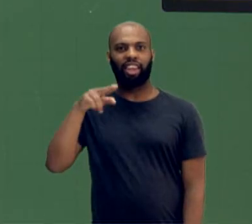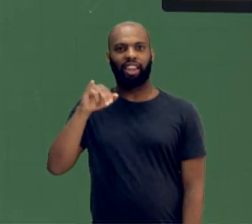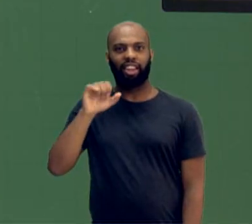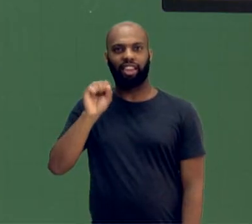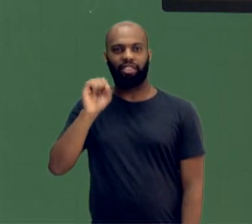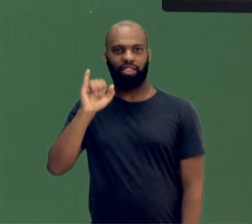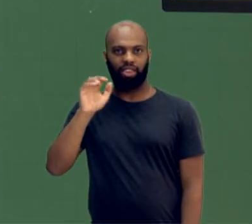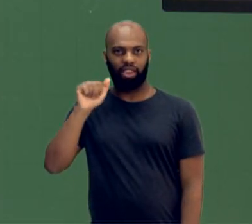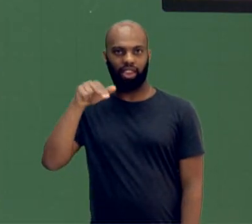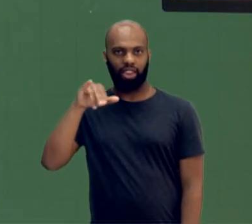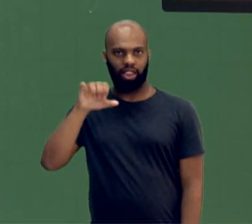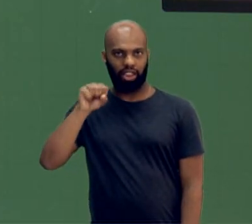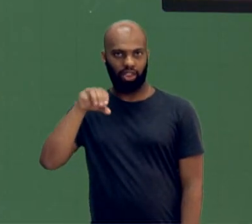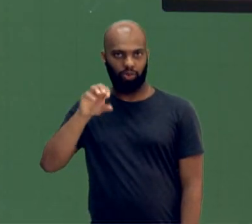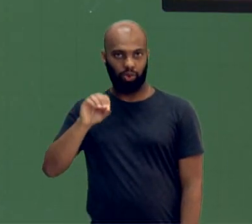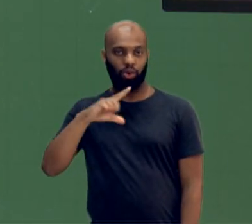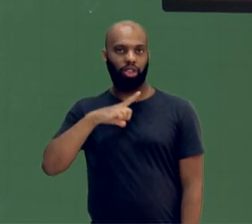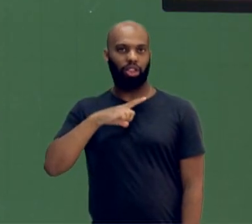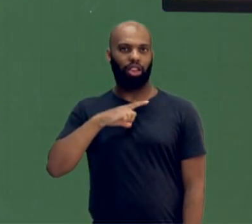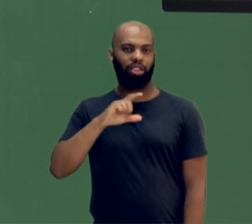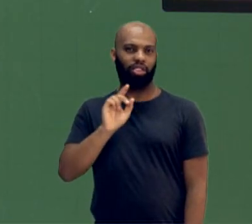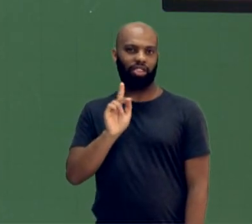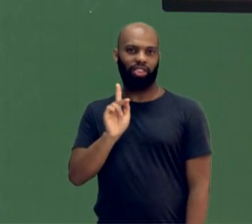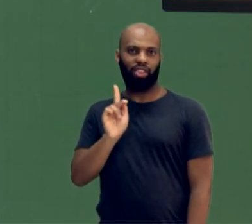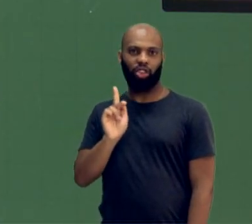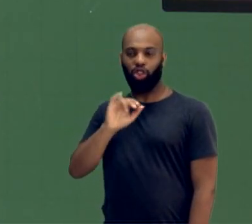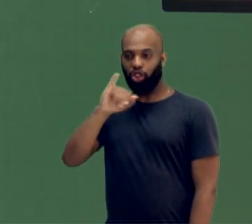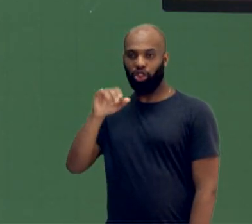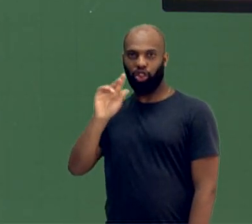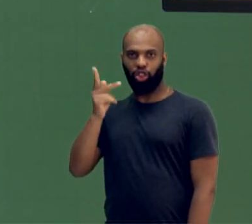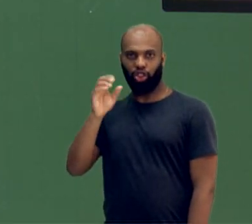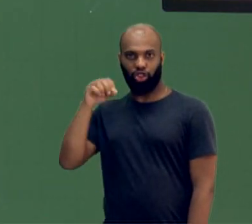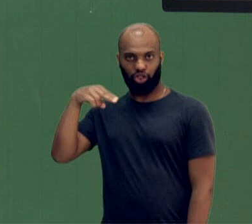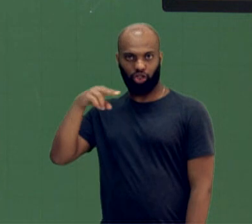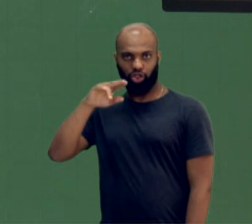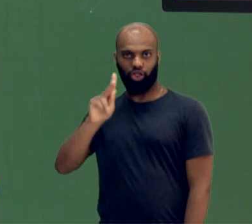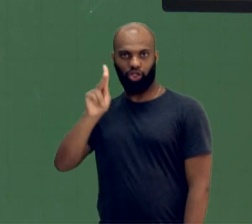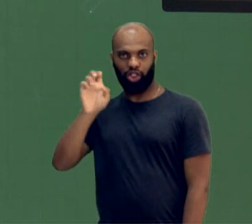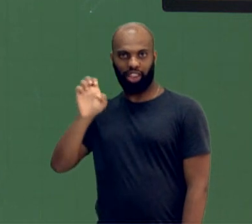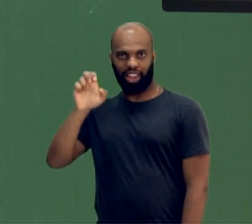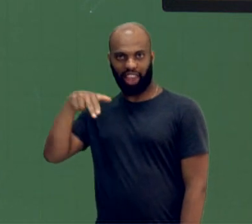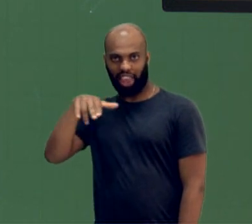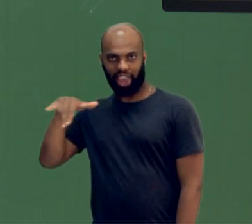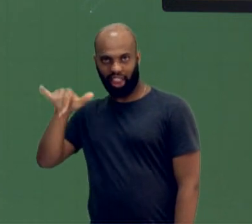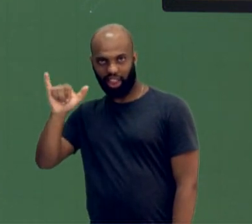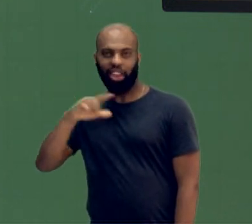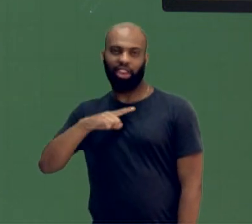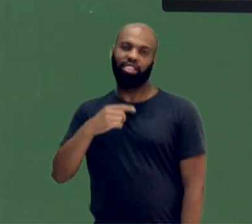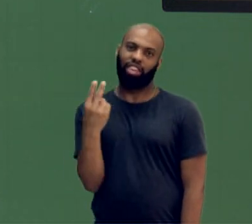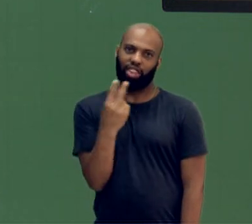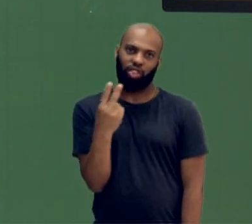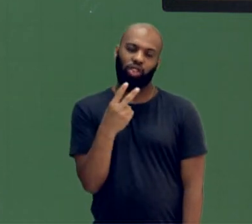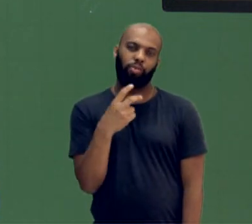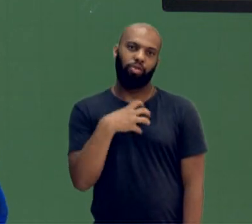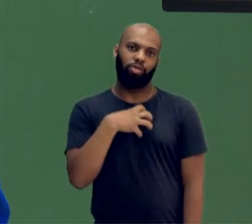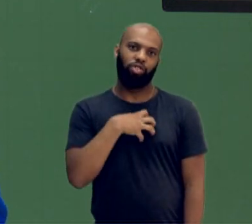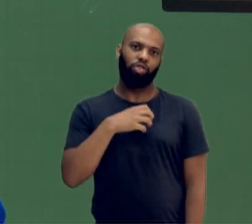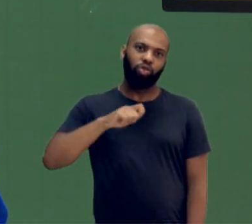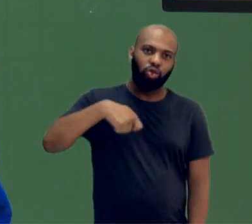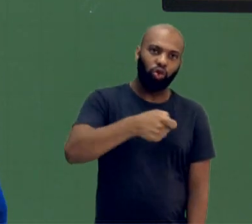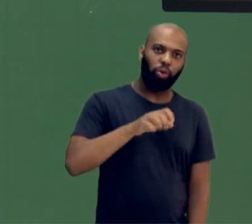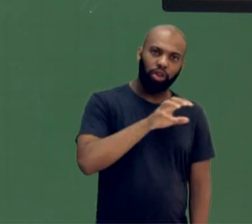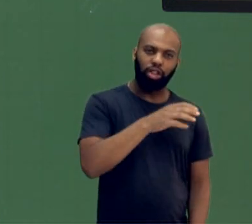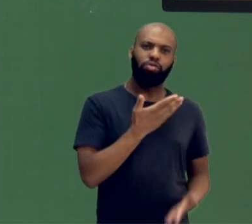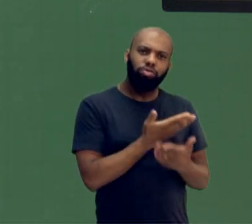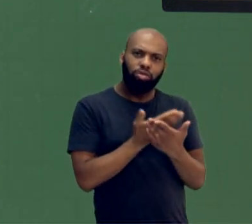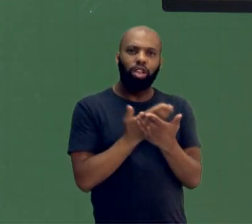pelo teórico John Keynes. Então é um estado que vocês podem encontrar esses quatro nomes aí, e vamos ver mais detalhadamente